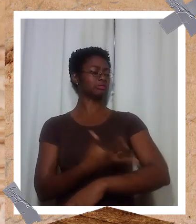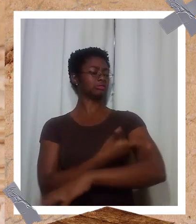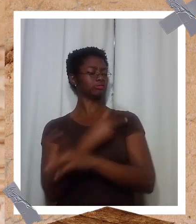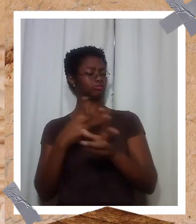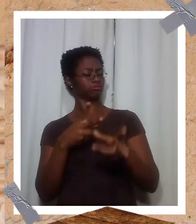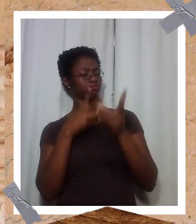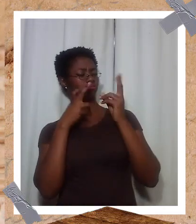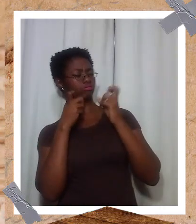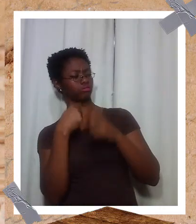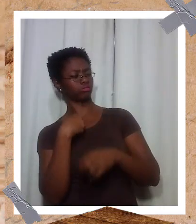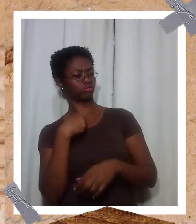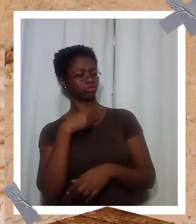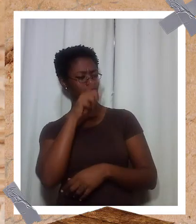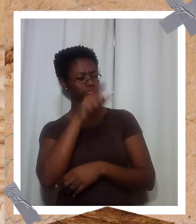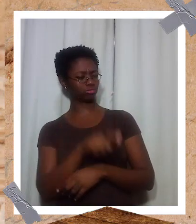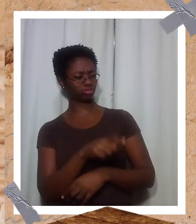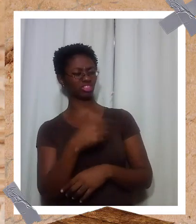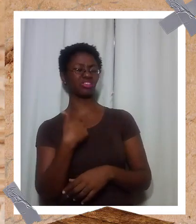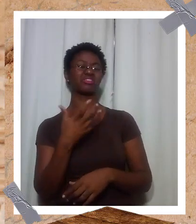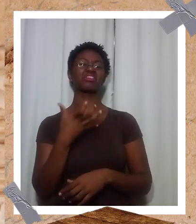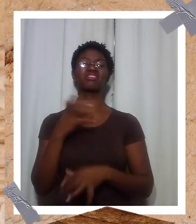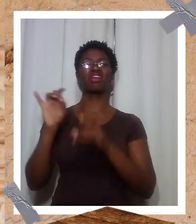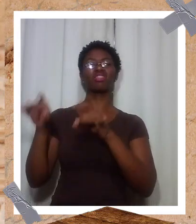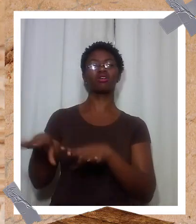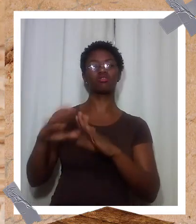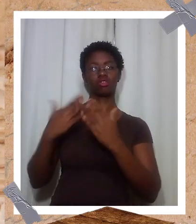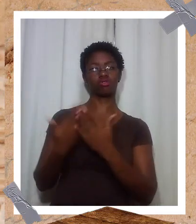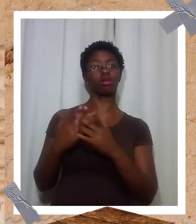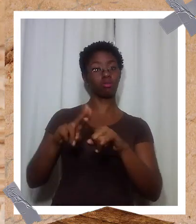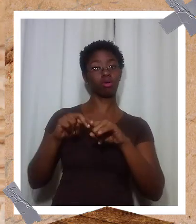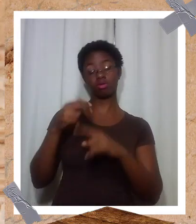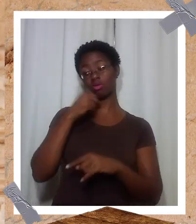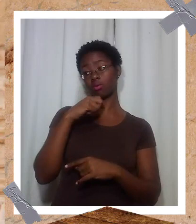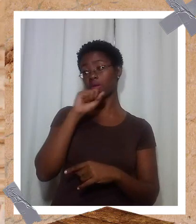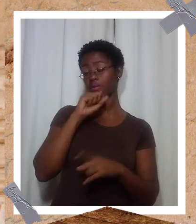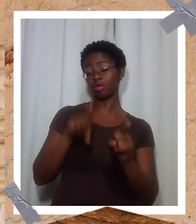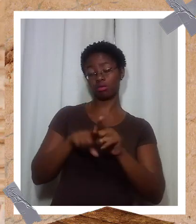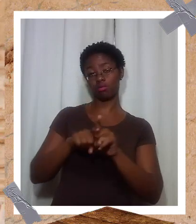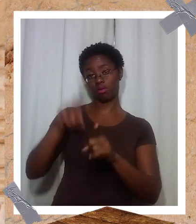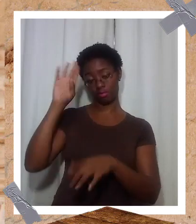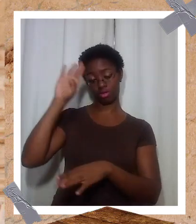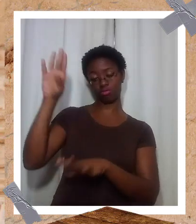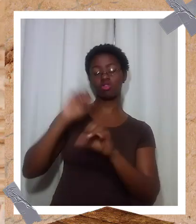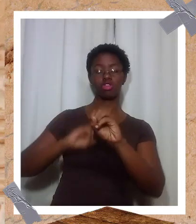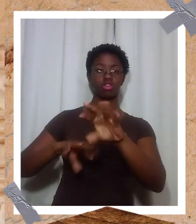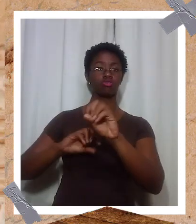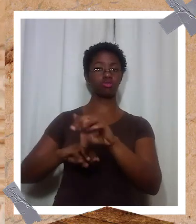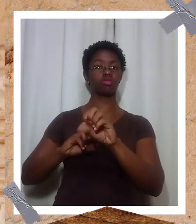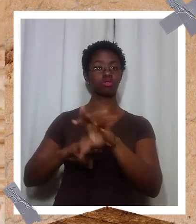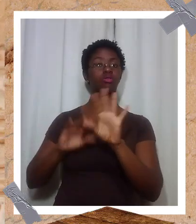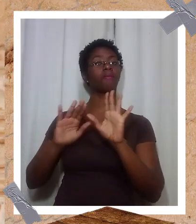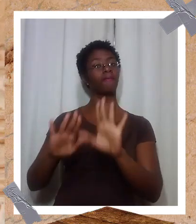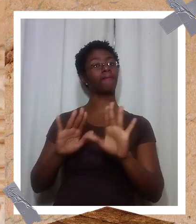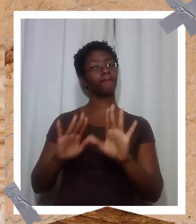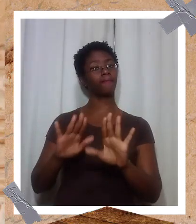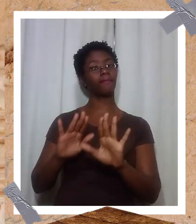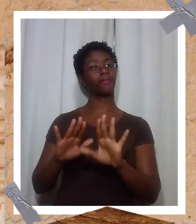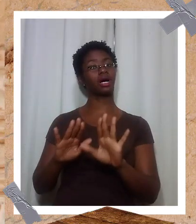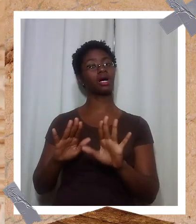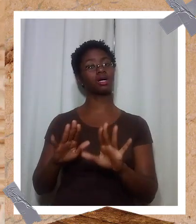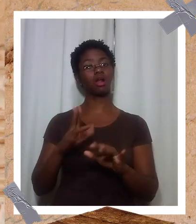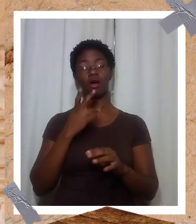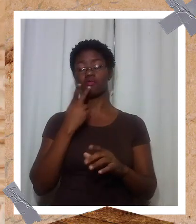elas perceberam que eu tinha uma questão de evasão escolar, porque minha mãe sempre também teve a questão da educação. Acho que a gente falou muito pouco sobre, muito